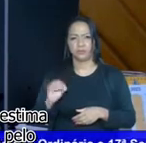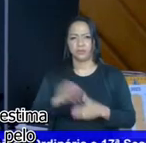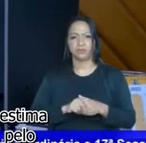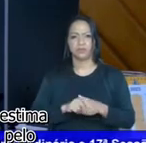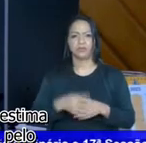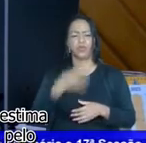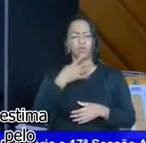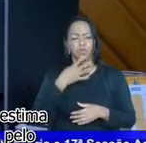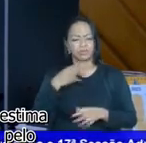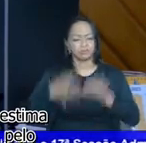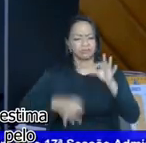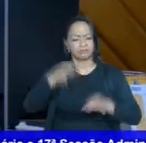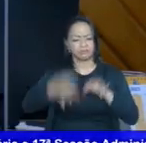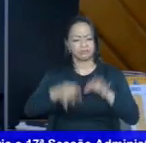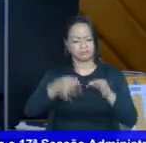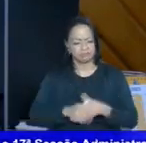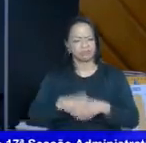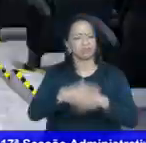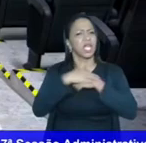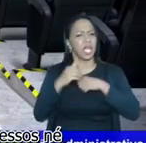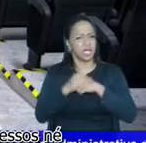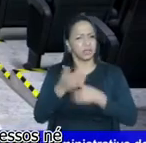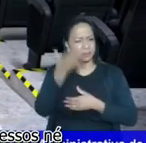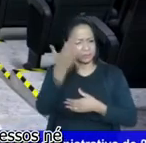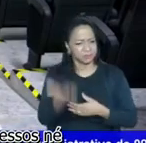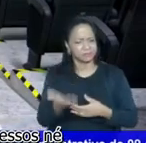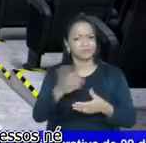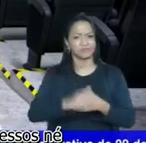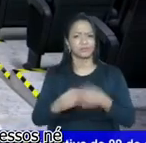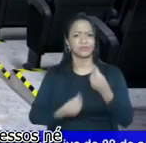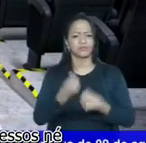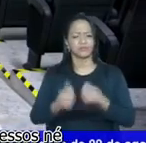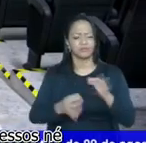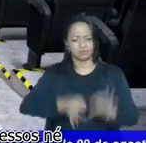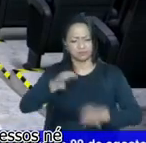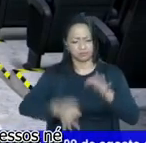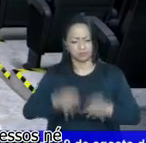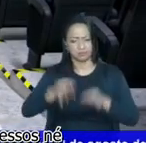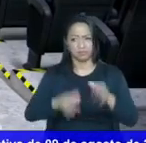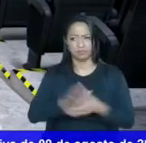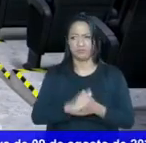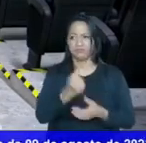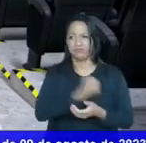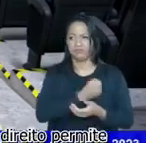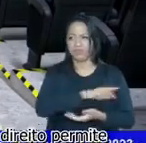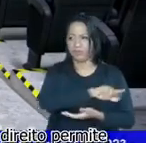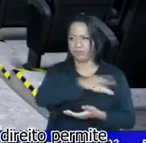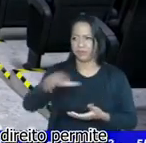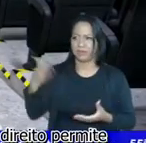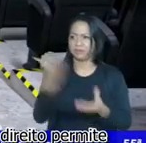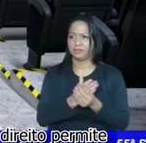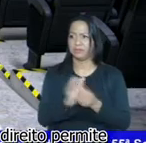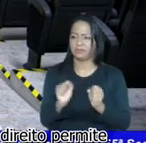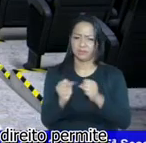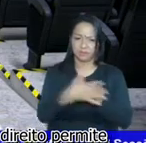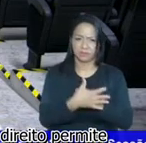seu conhecimento jurídico, pela a forma como nós já julgamos inúmeros processos, né, durante a